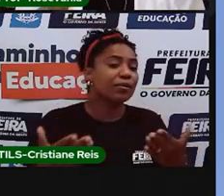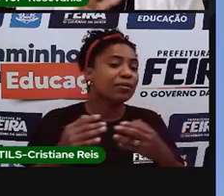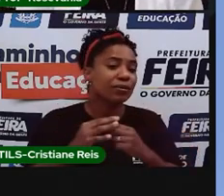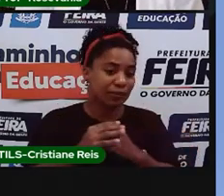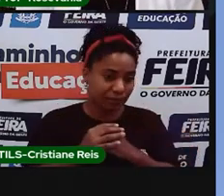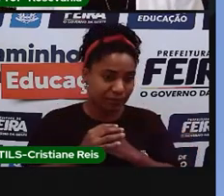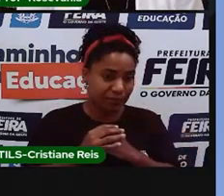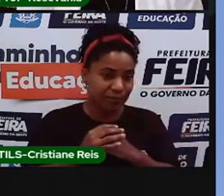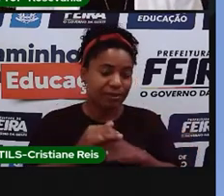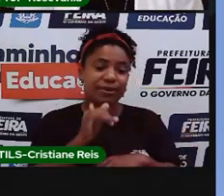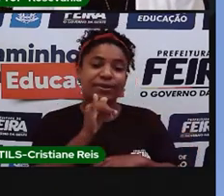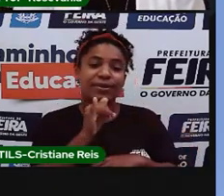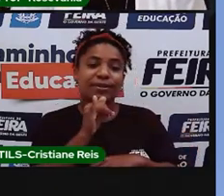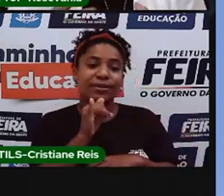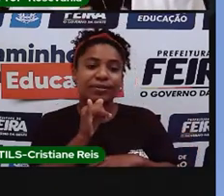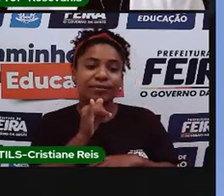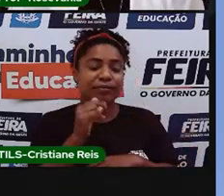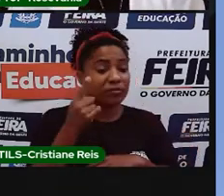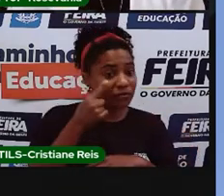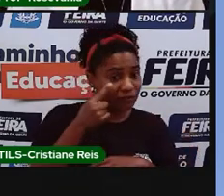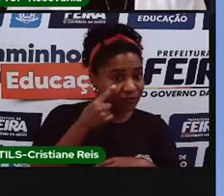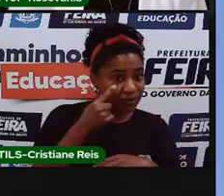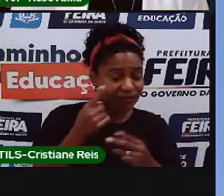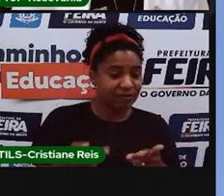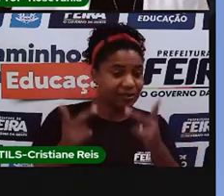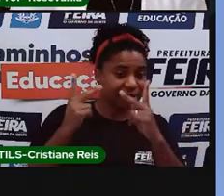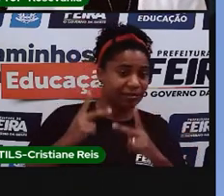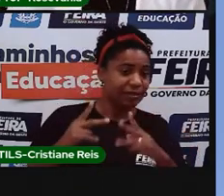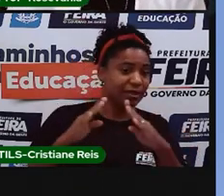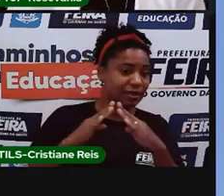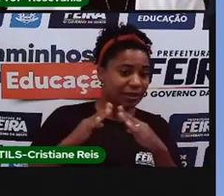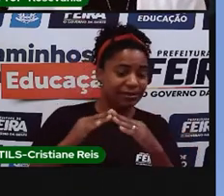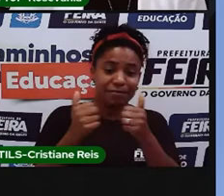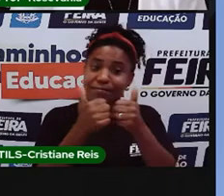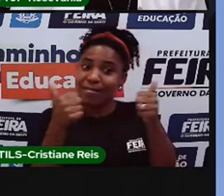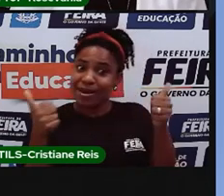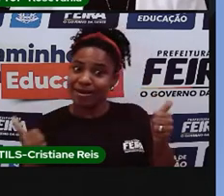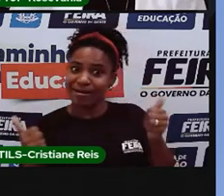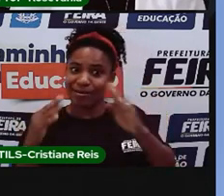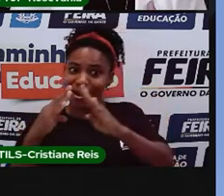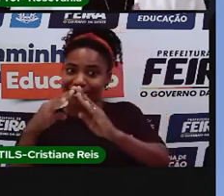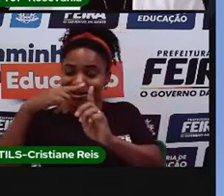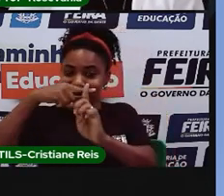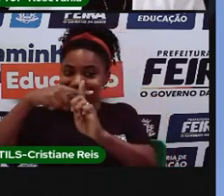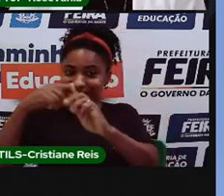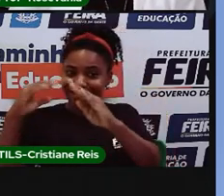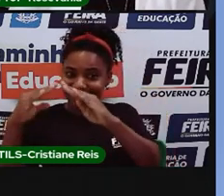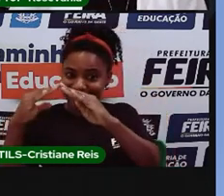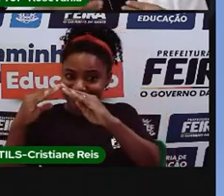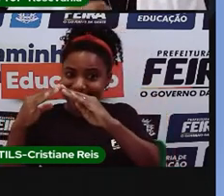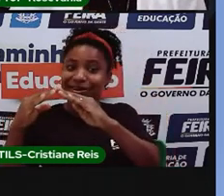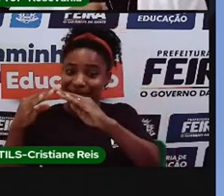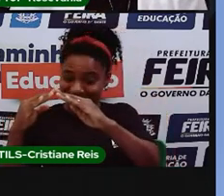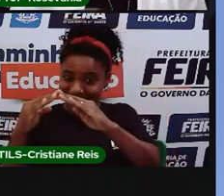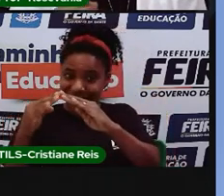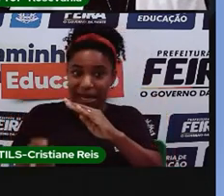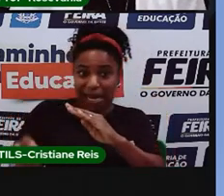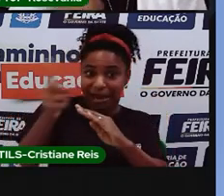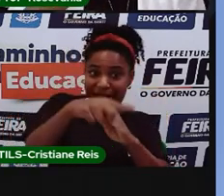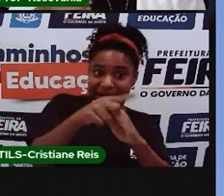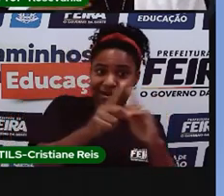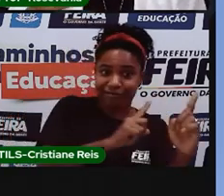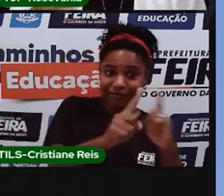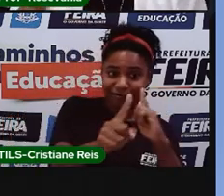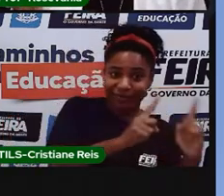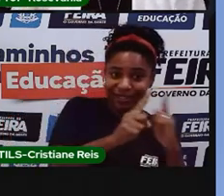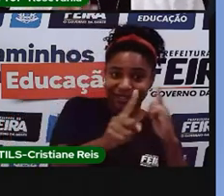exemplo qualquer desse do nosso esquema. Ah, para você ir na minha casa, fica perto da igreja. Então você pega a Avenida A e você